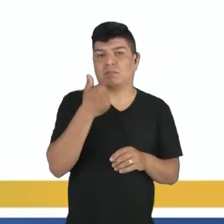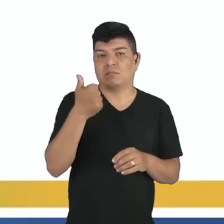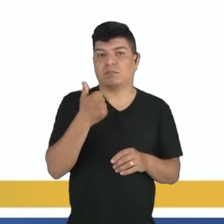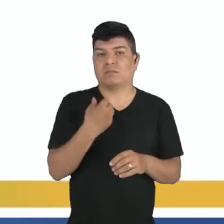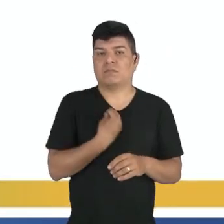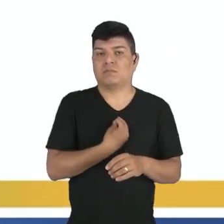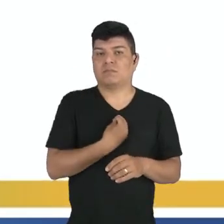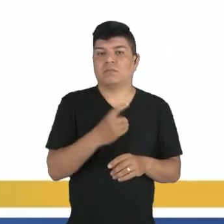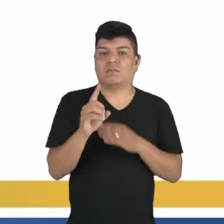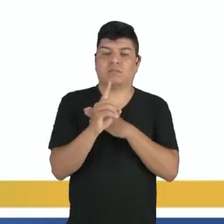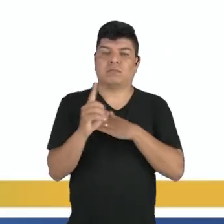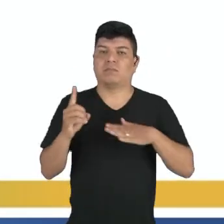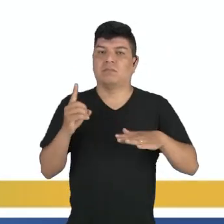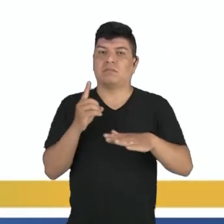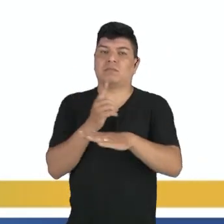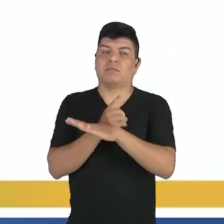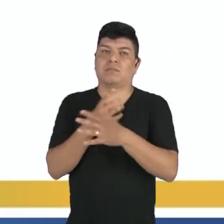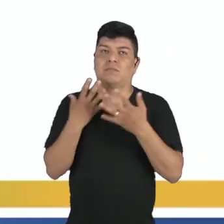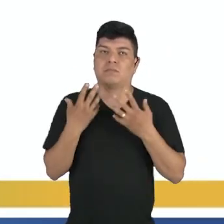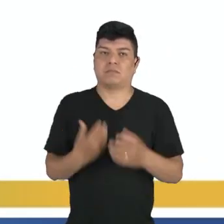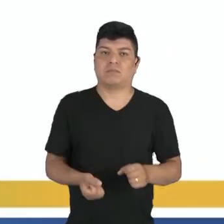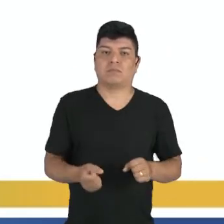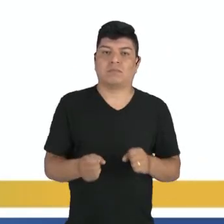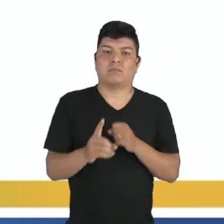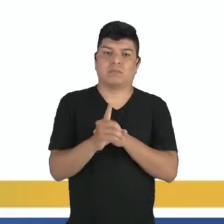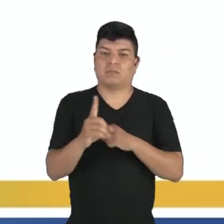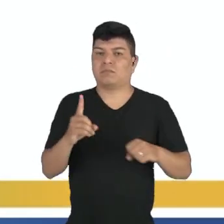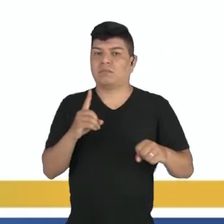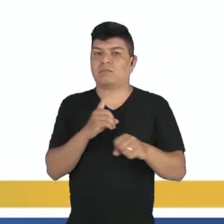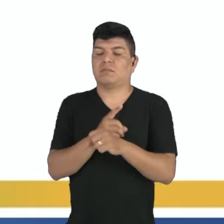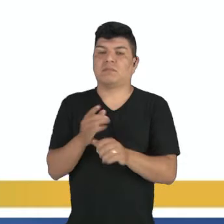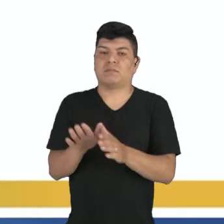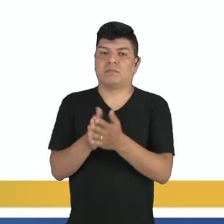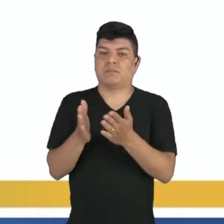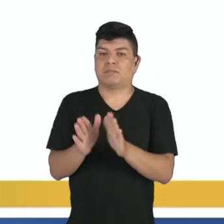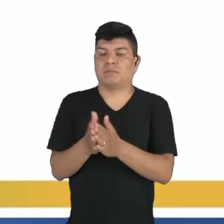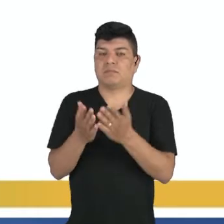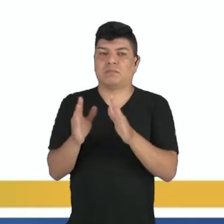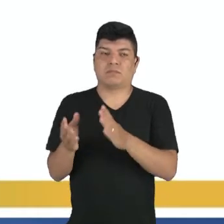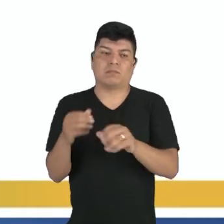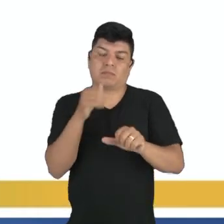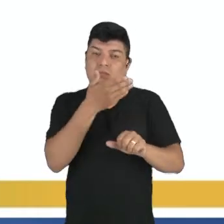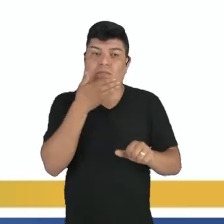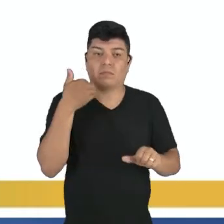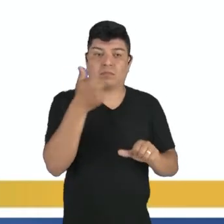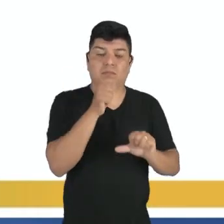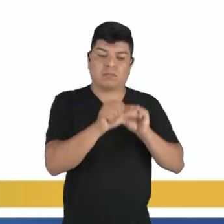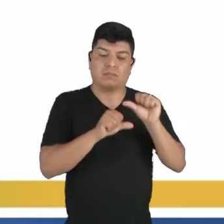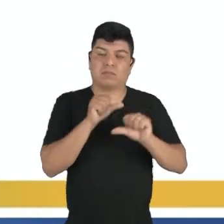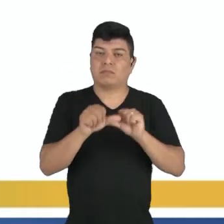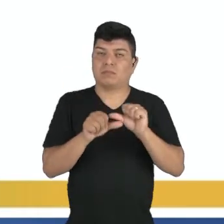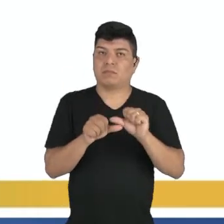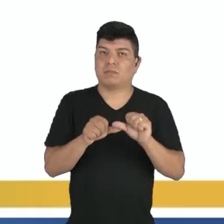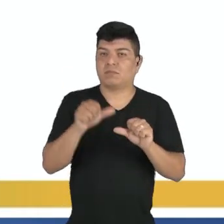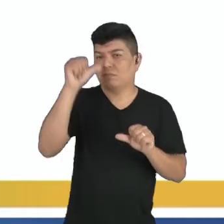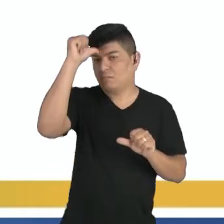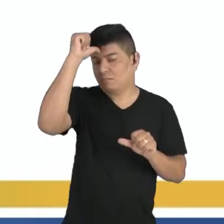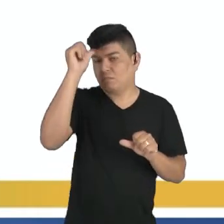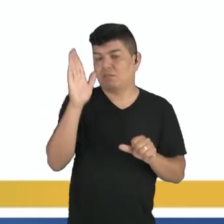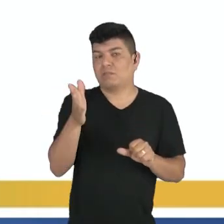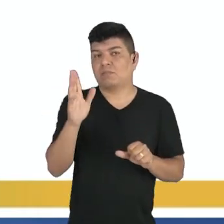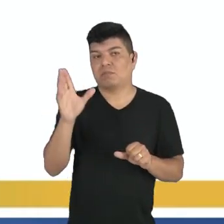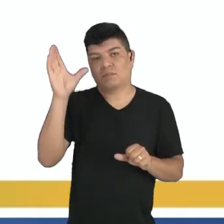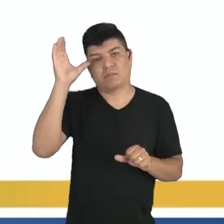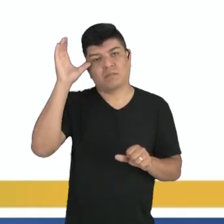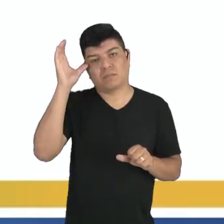das condições sociais A Ascensão da sociedade da pobreza para uma condição melhor como acontece na Índia